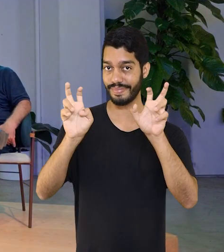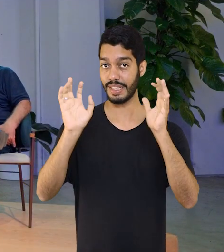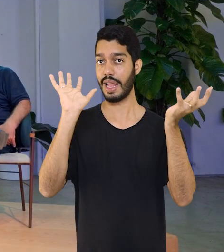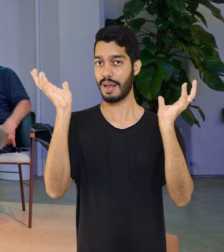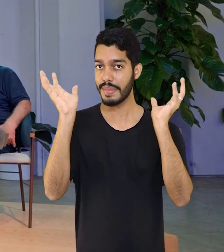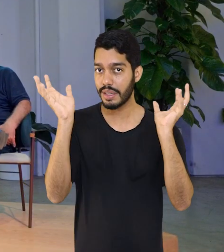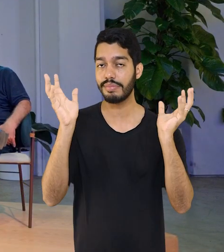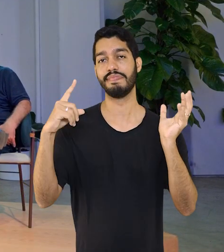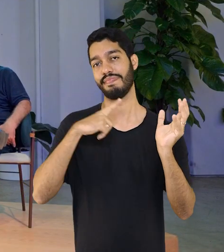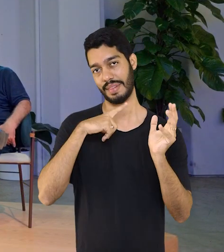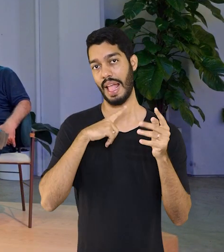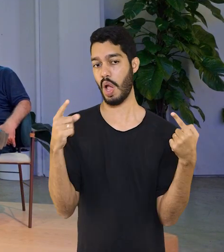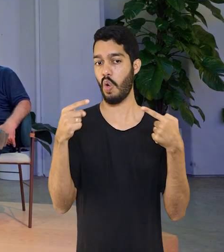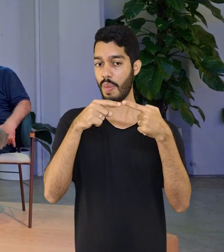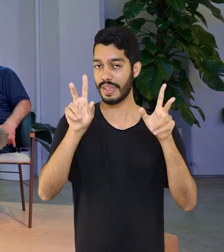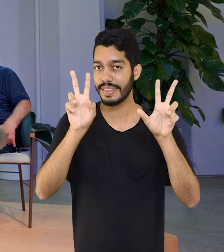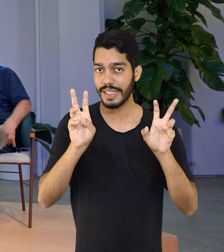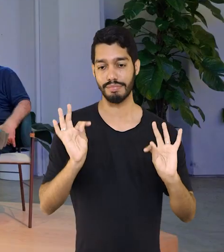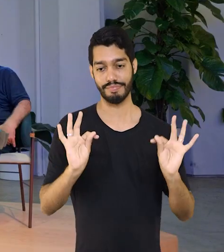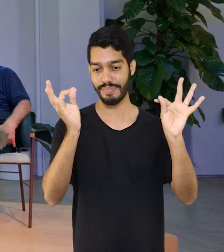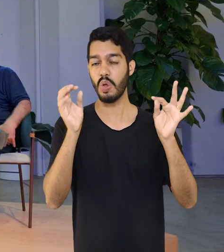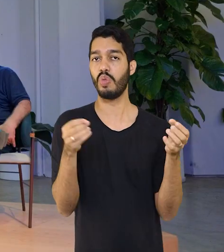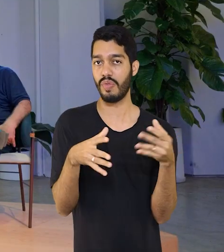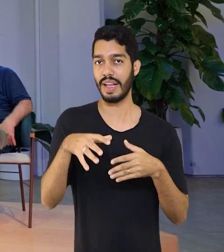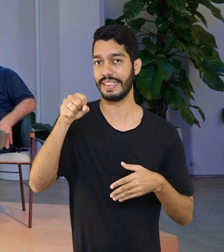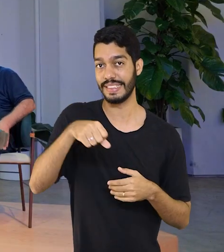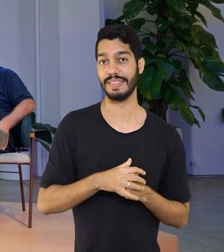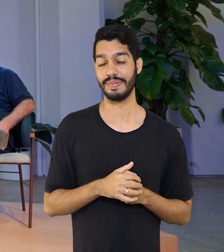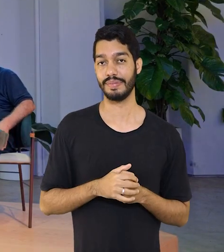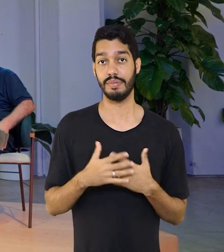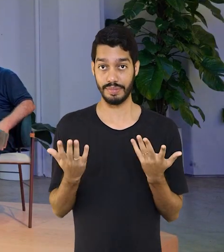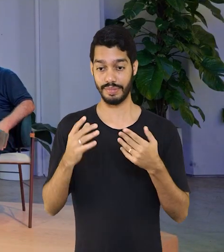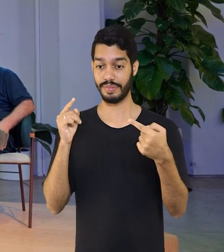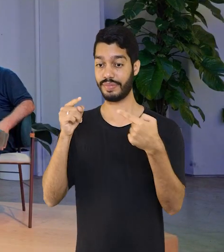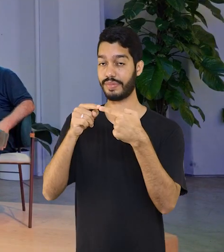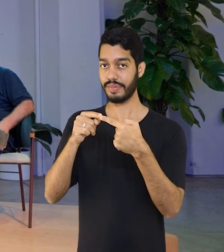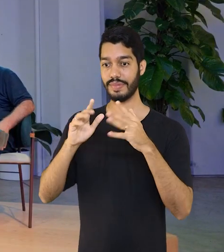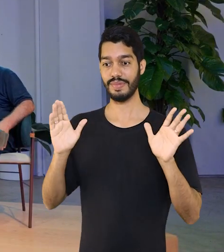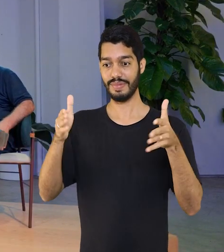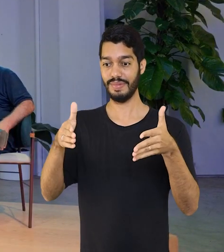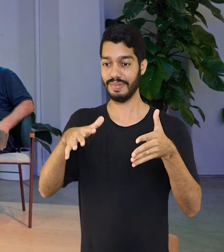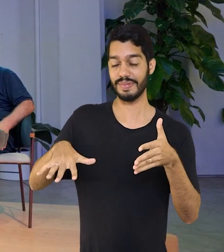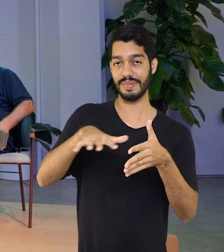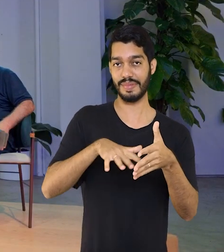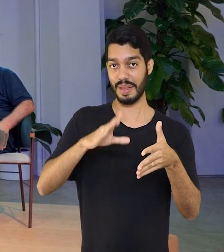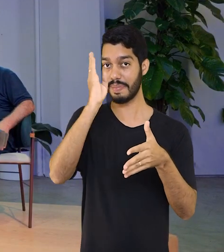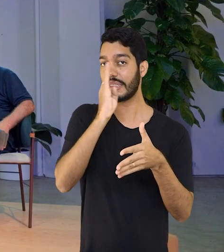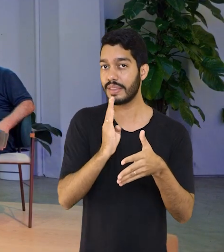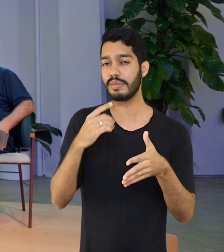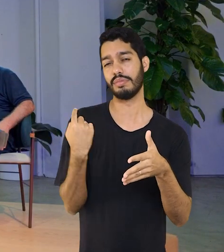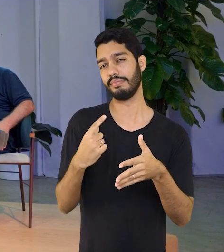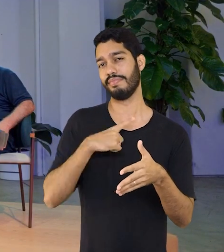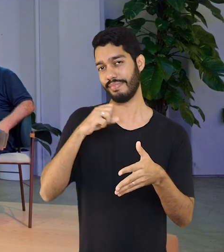essa questão climática, é um catalisador da inovação tecnológica. E, para o caso específico de Brasil, onde